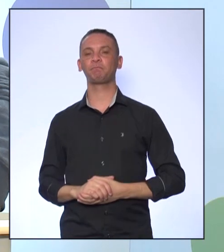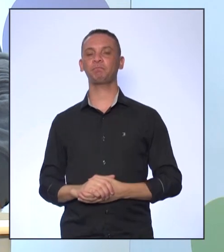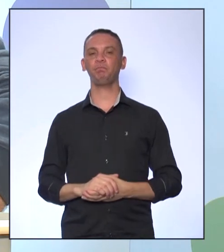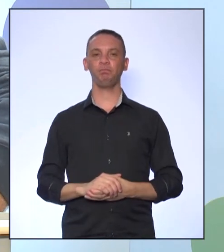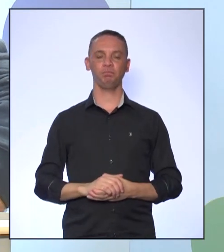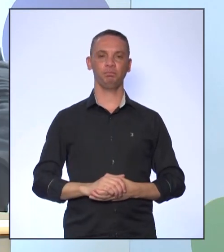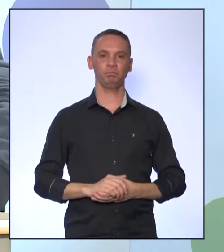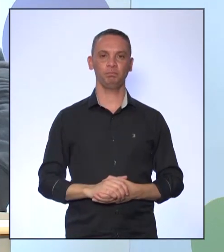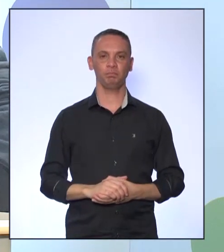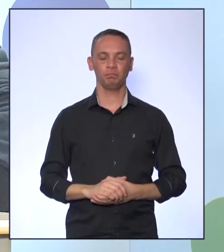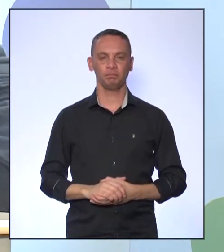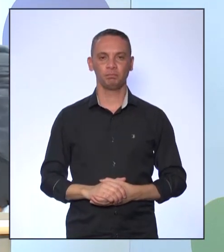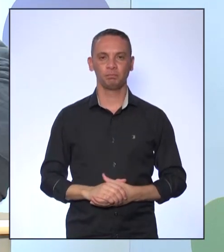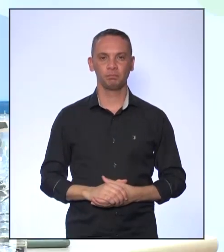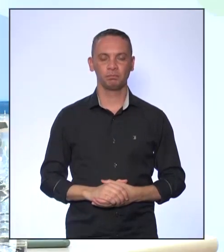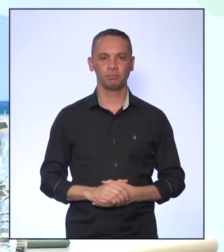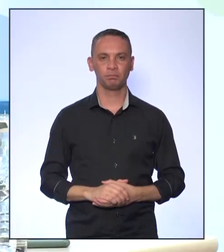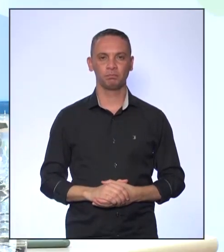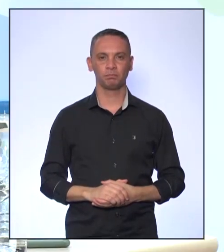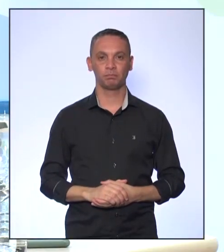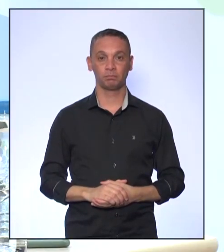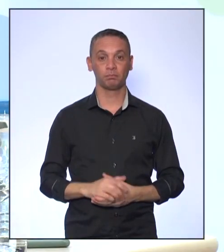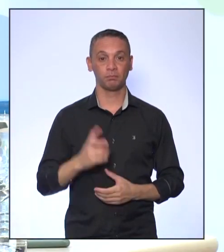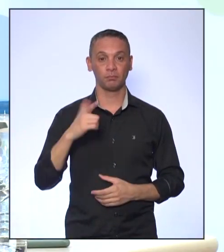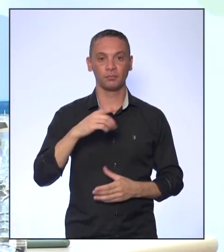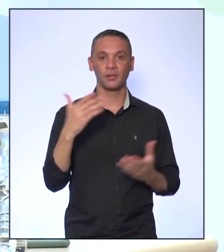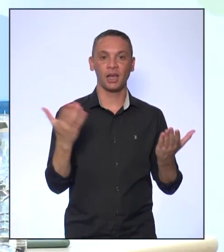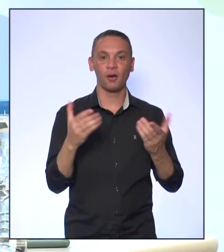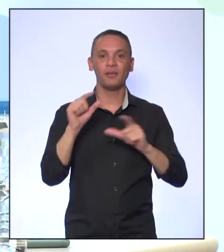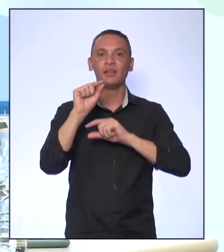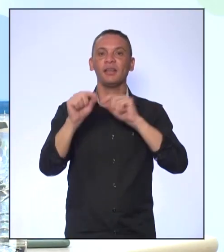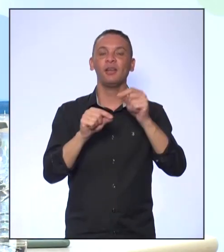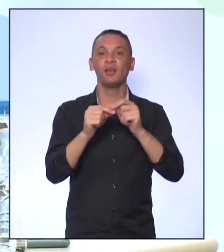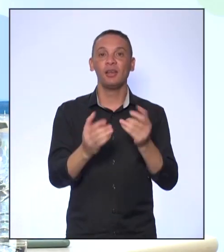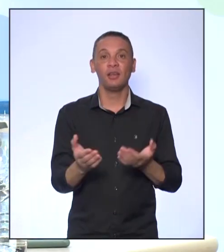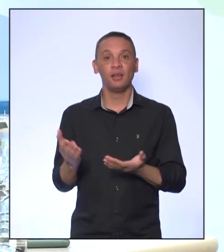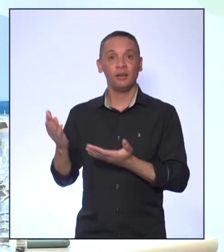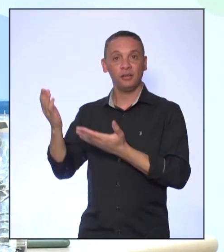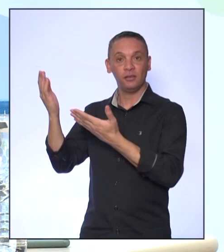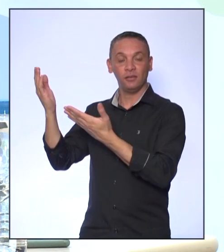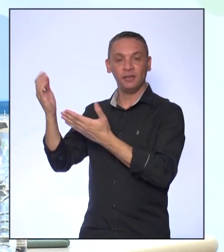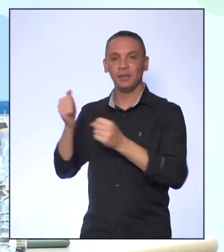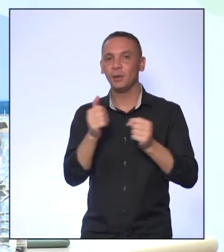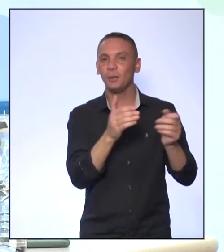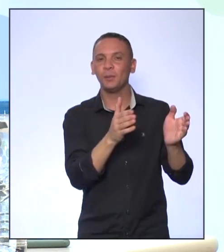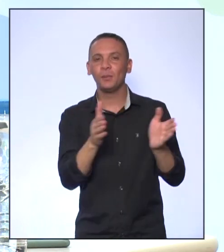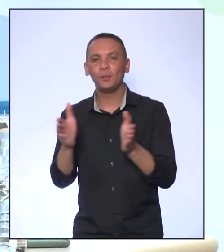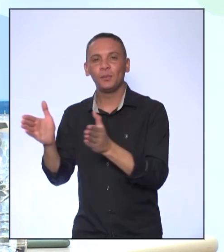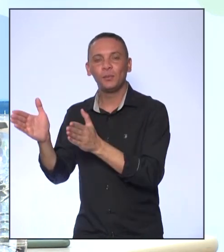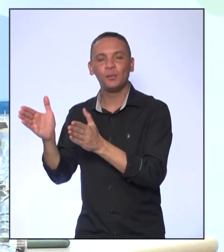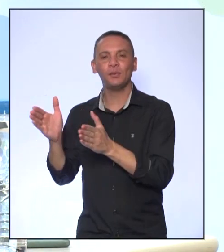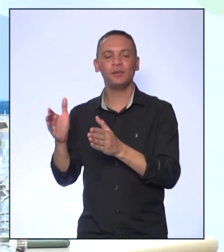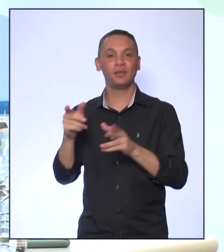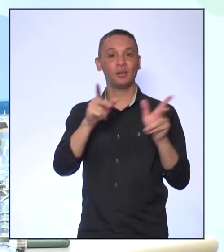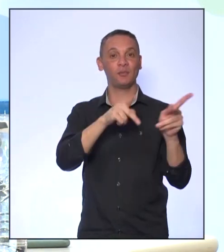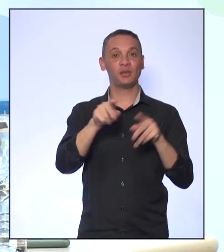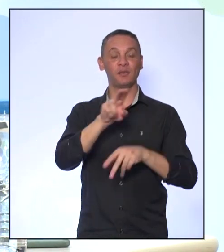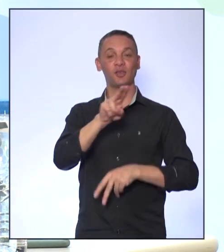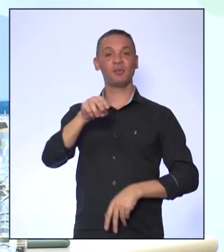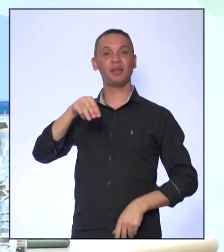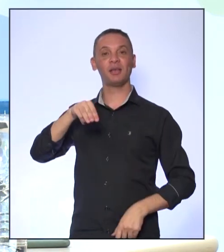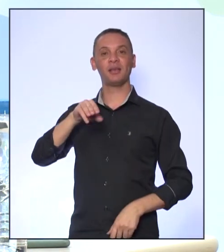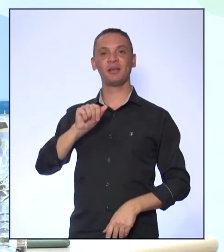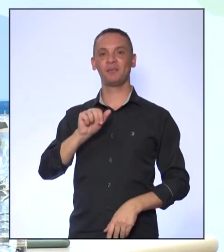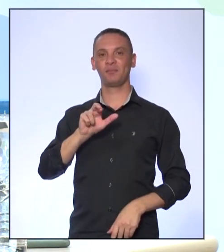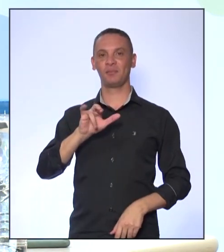suas salas de aula, correto? Muito bem. E agora nós teremos a exibição de um vídeo feito com muito amor e carinho pela professora Mariana,